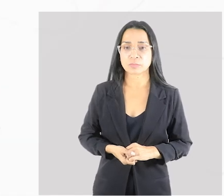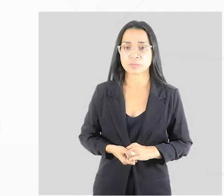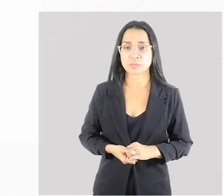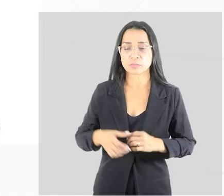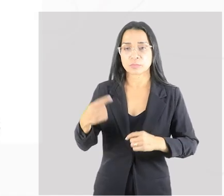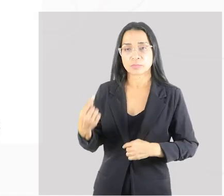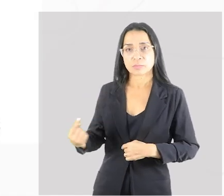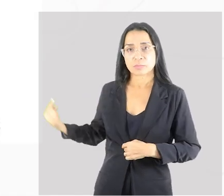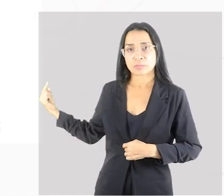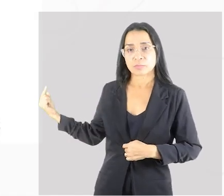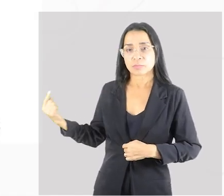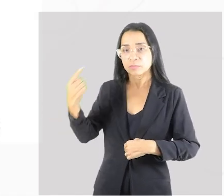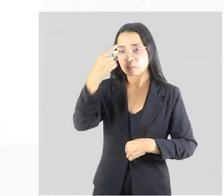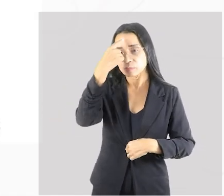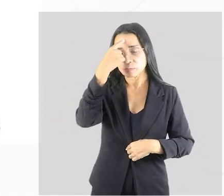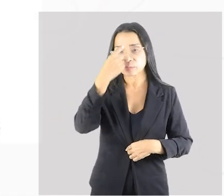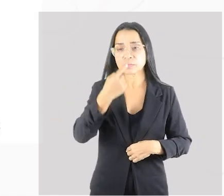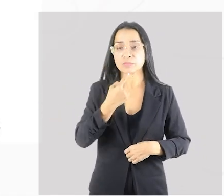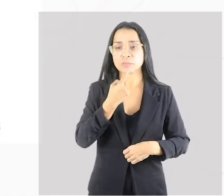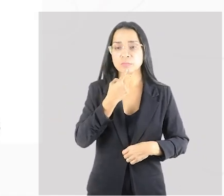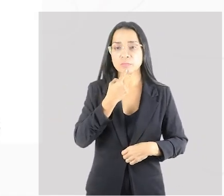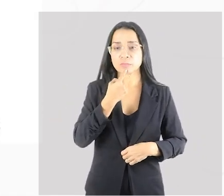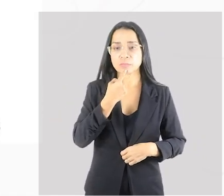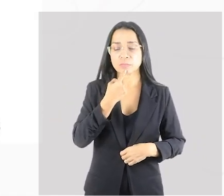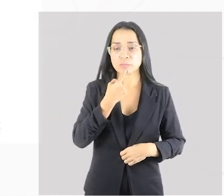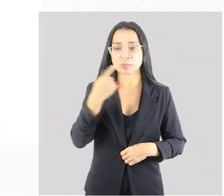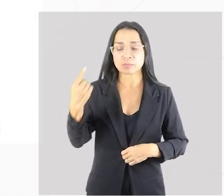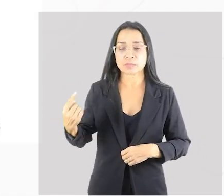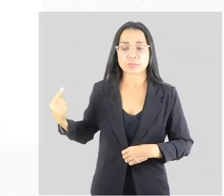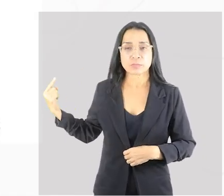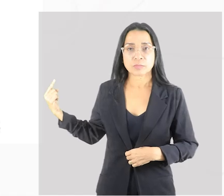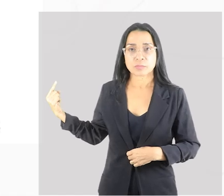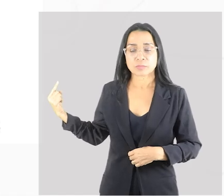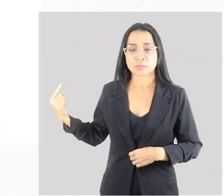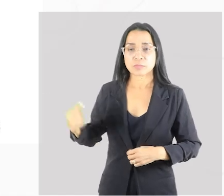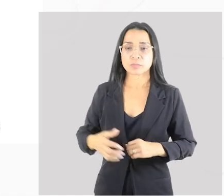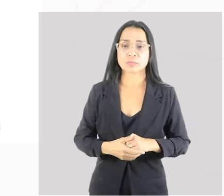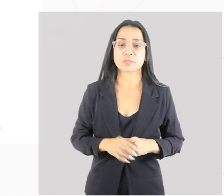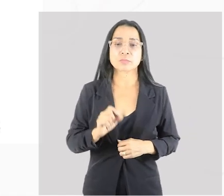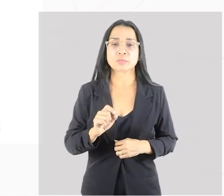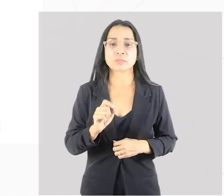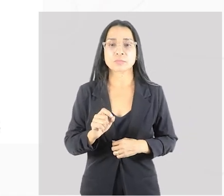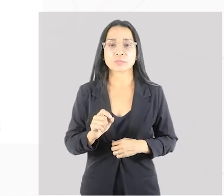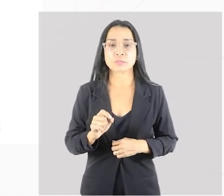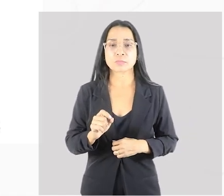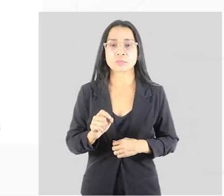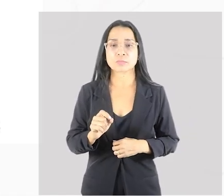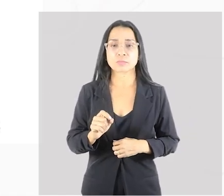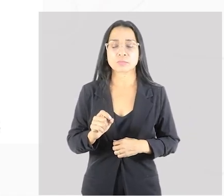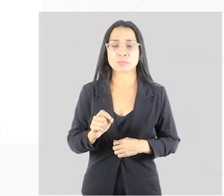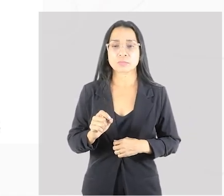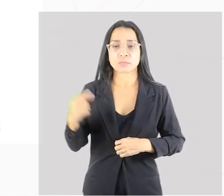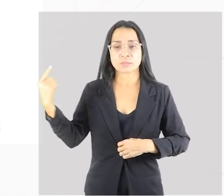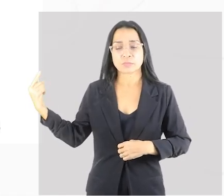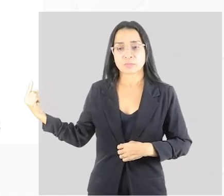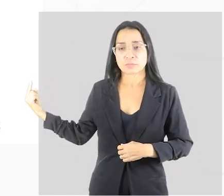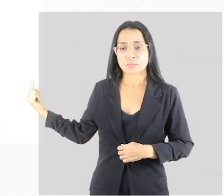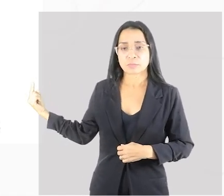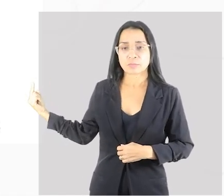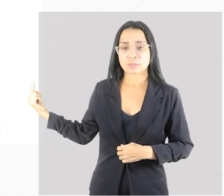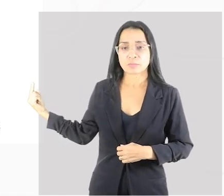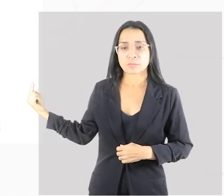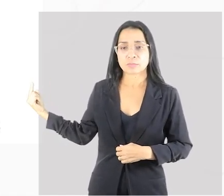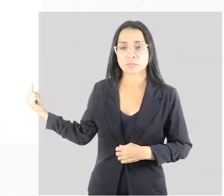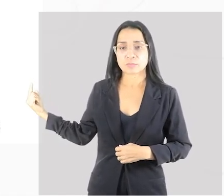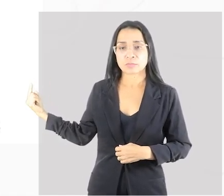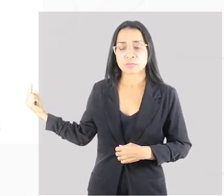restrição. Aqui então, né, vocês conseguem observar nessa imagem, tem assim, o gene humano da insulina, embaixo